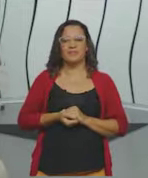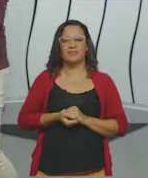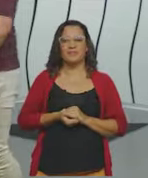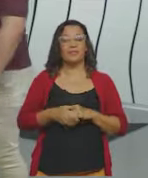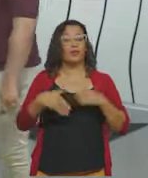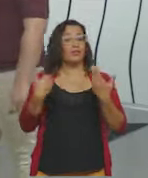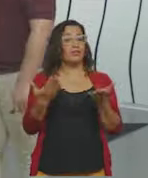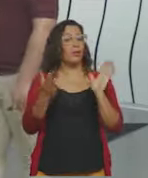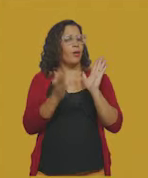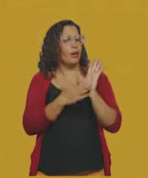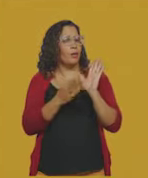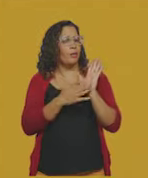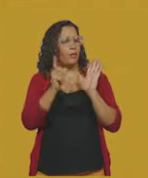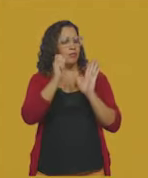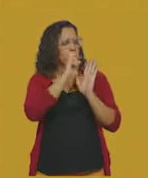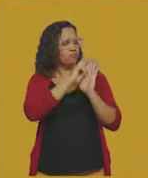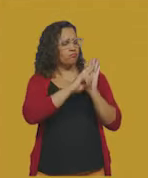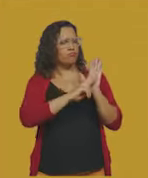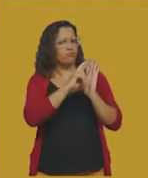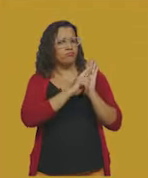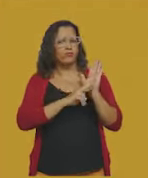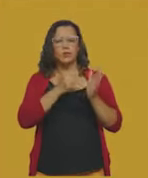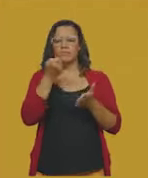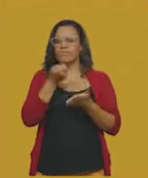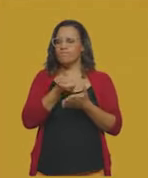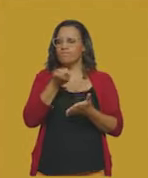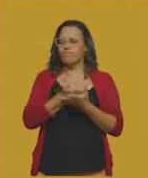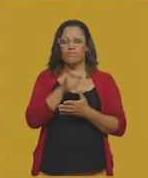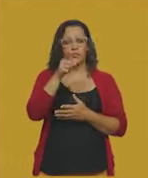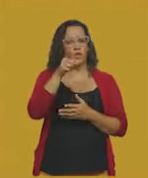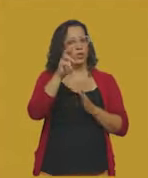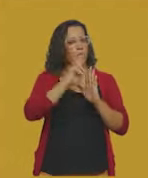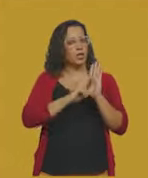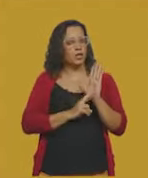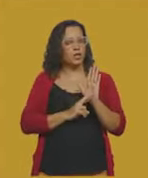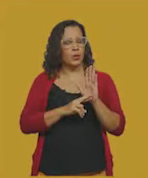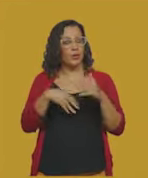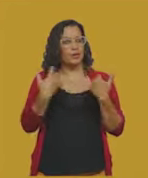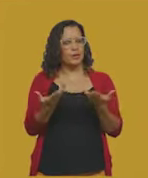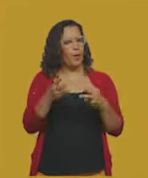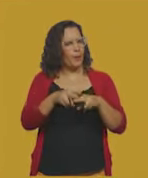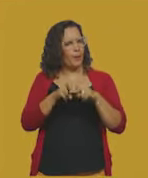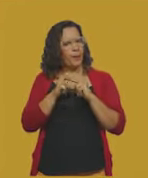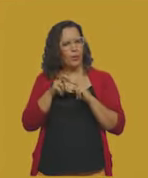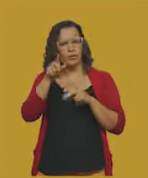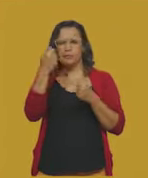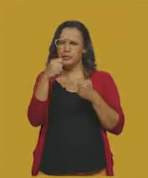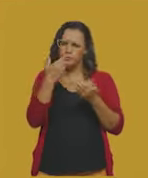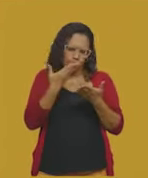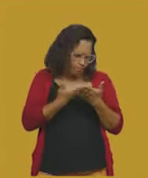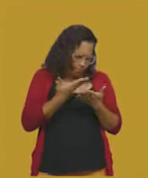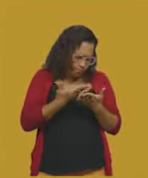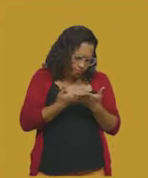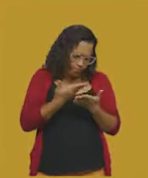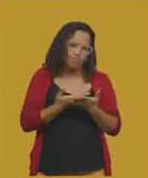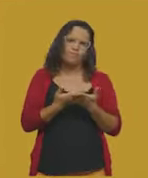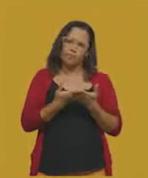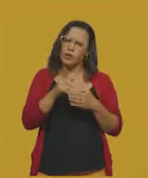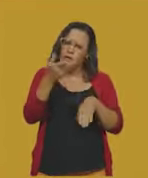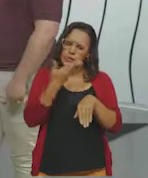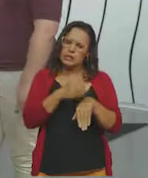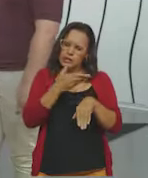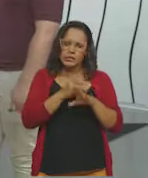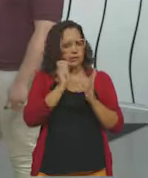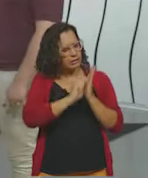a proposta de intervenção é item obrigatório para a sua redação, por isso, dedique-se a estudar e praticar